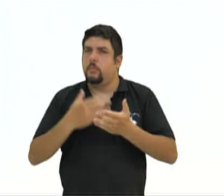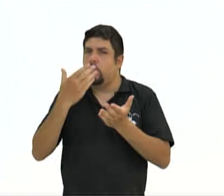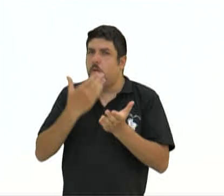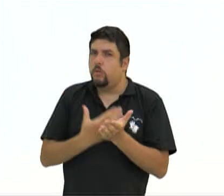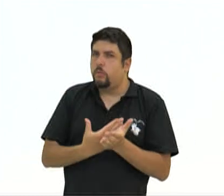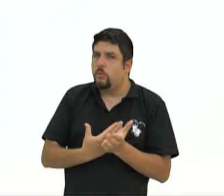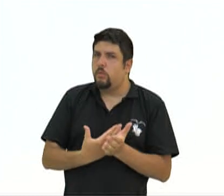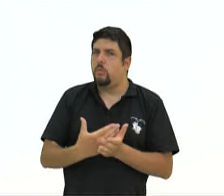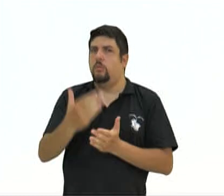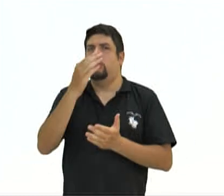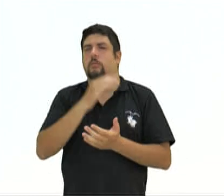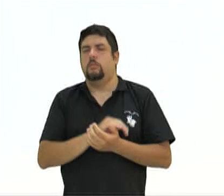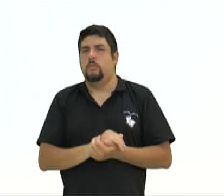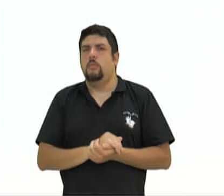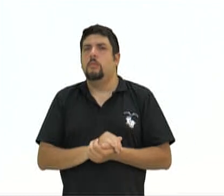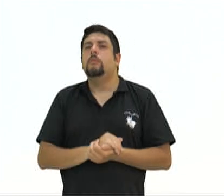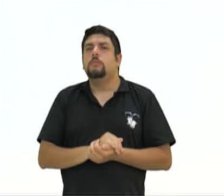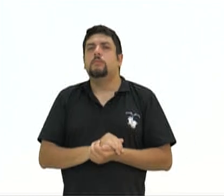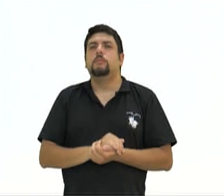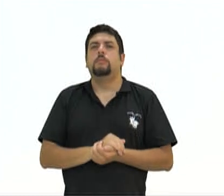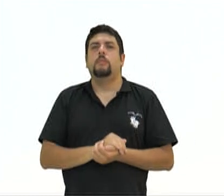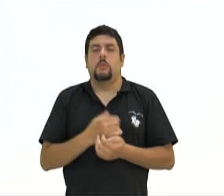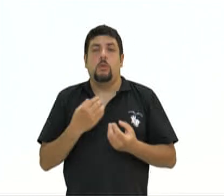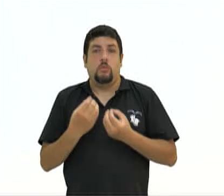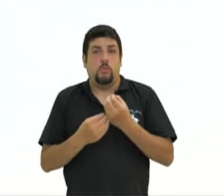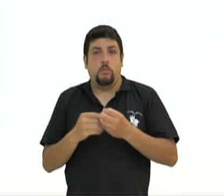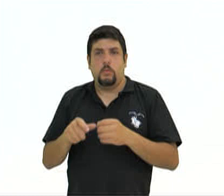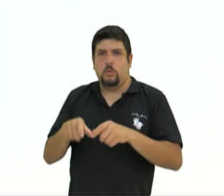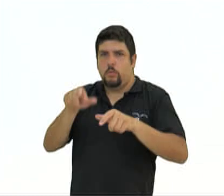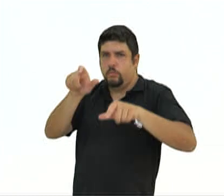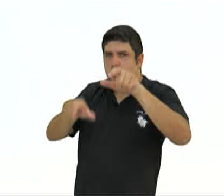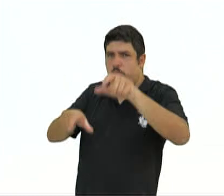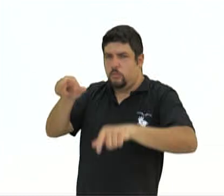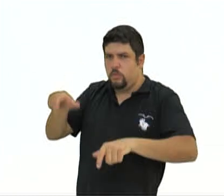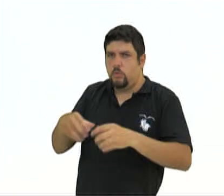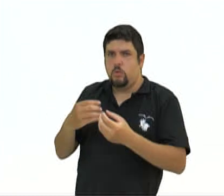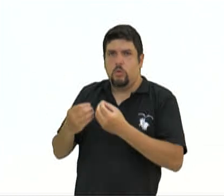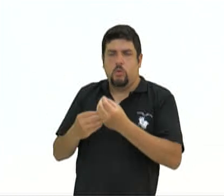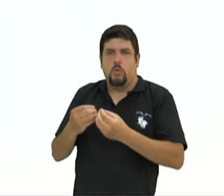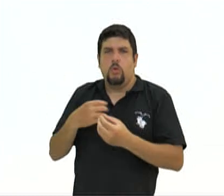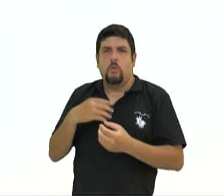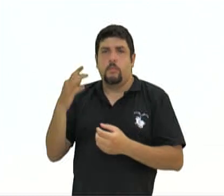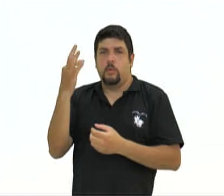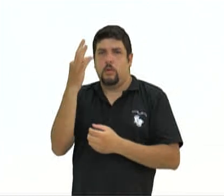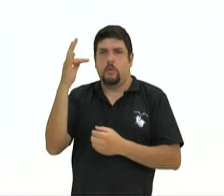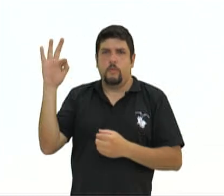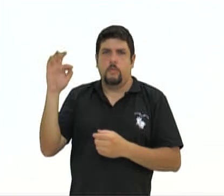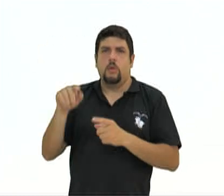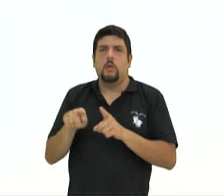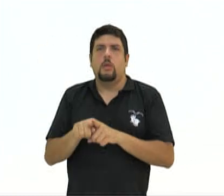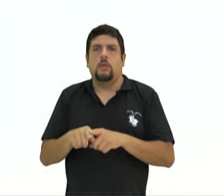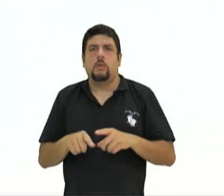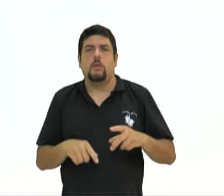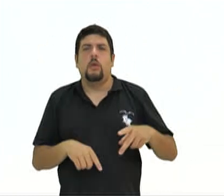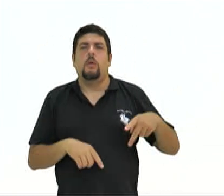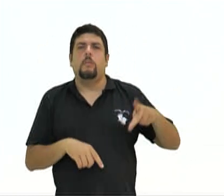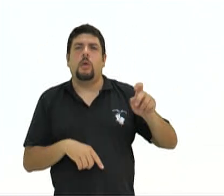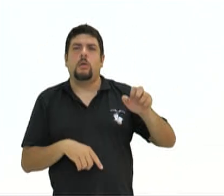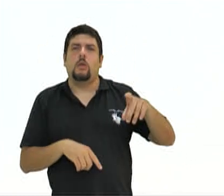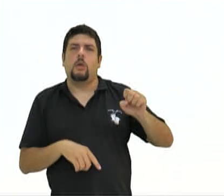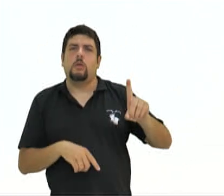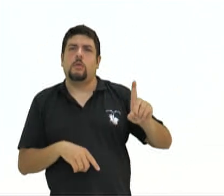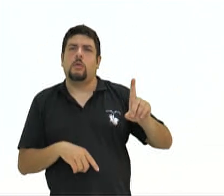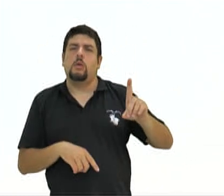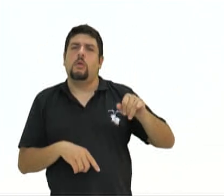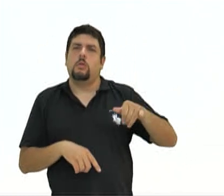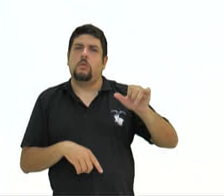tá? Destinado aos trabalhadores de fábrica, que tinha os vaudevilles na França e os penny arcades nos Estados Unidos. O que eram